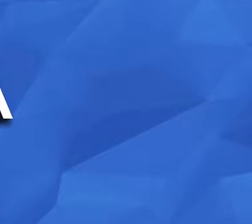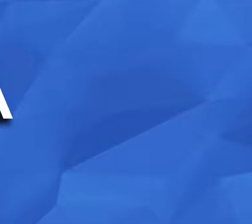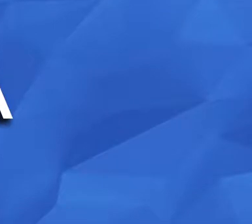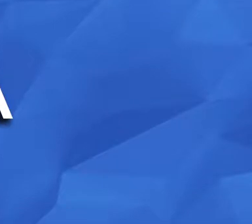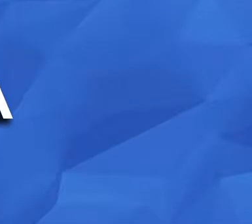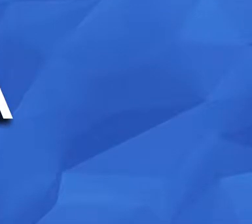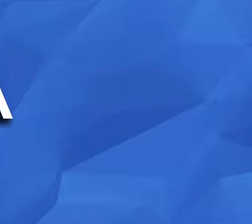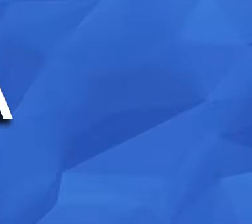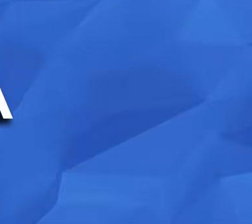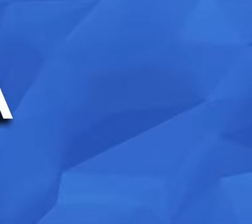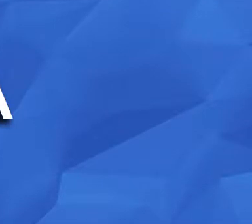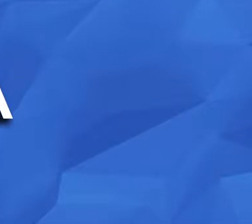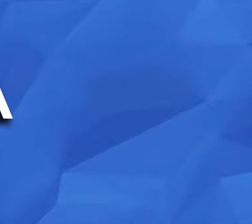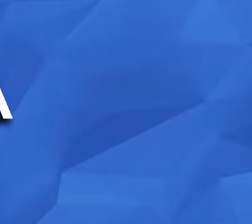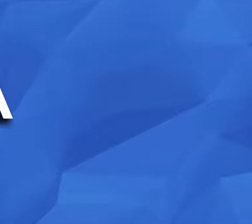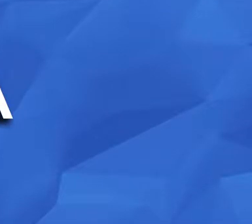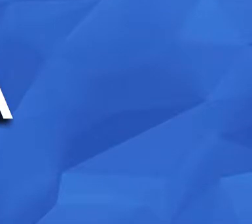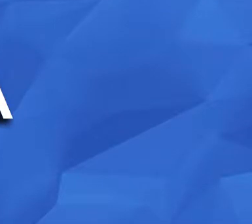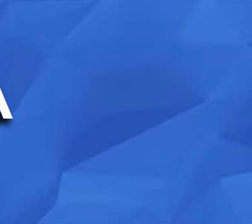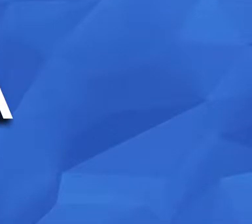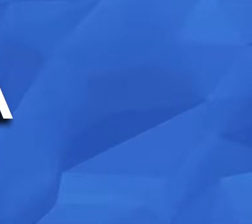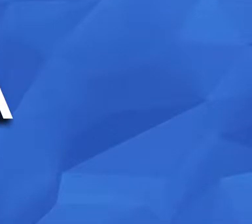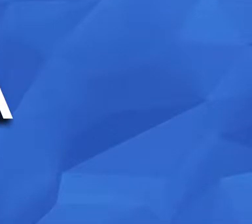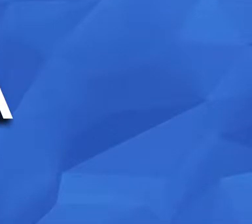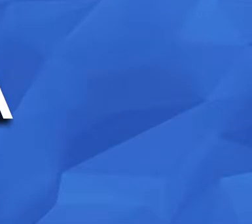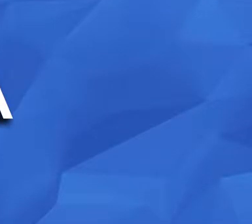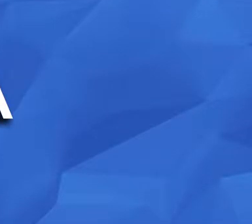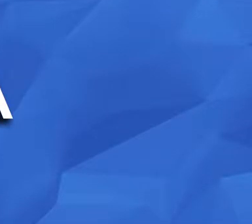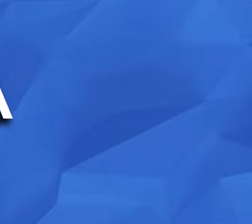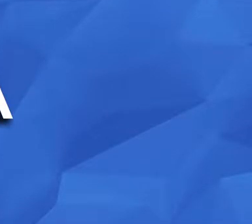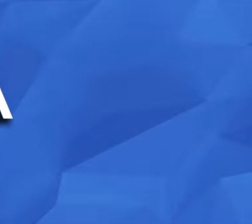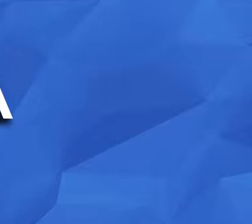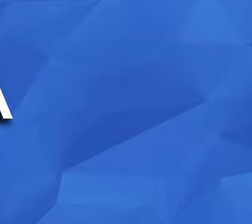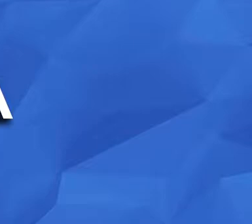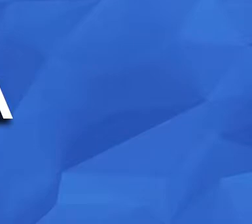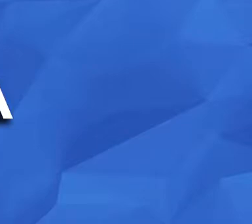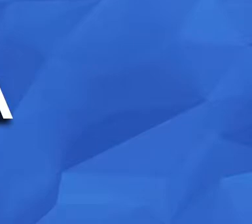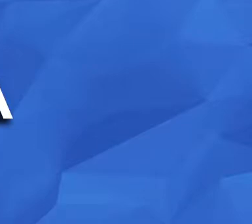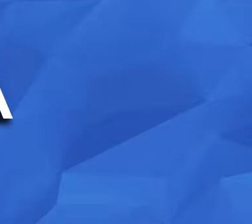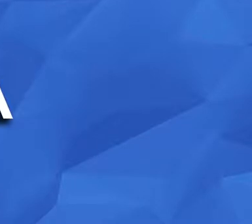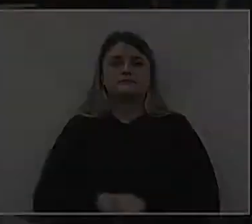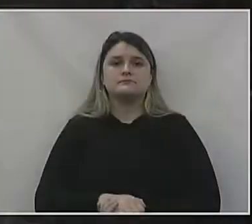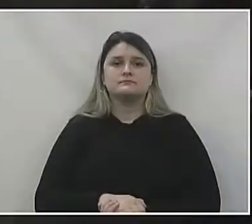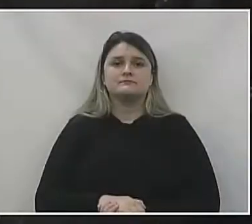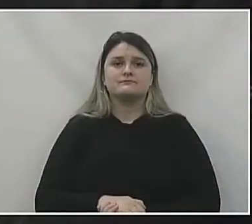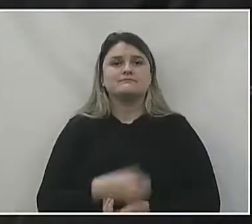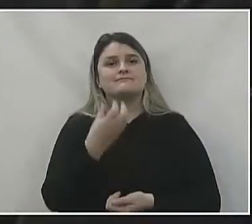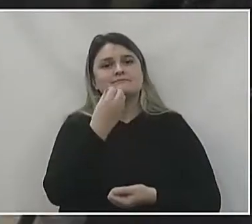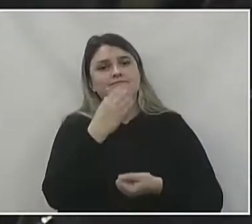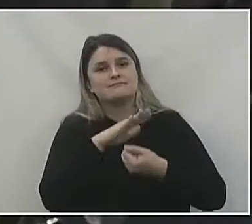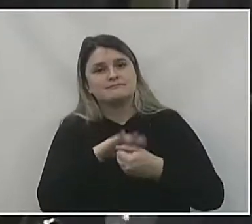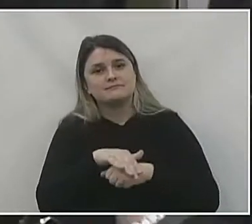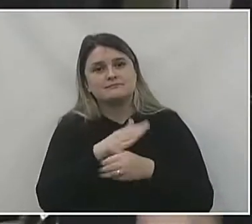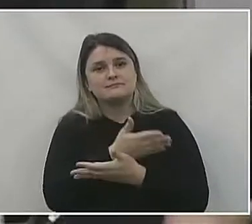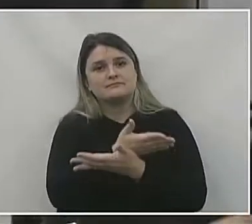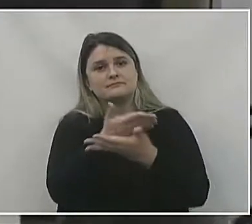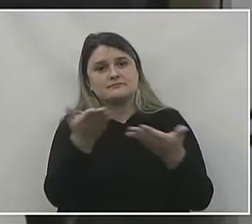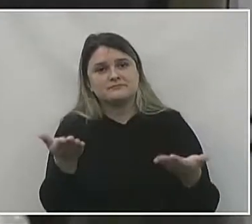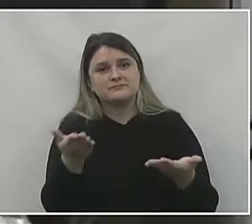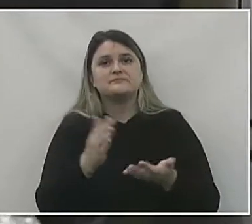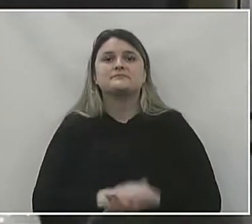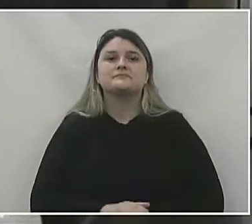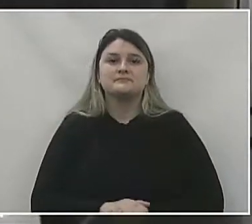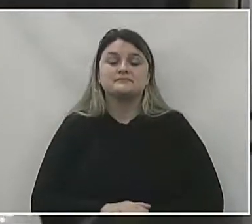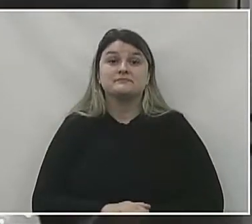E aí E aí Oi boa noite a todos